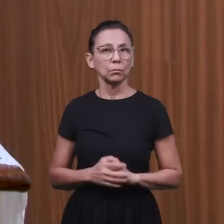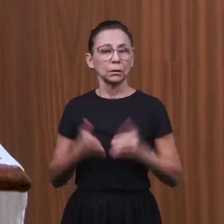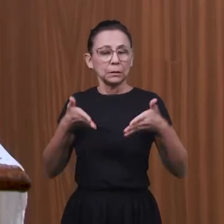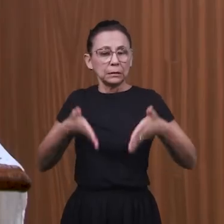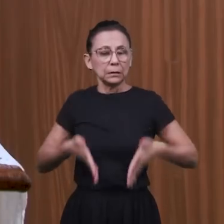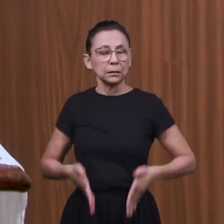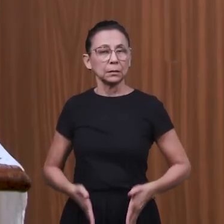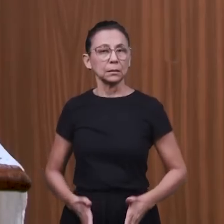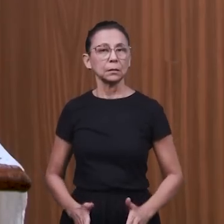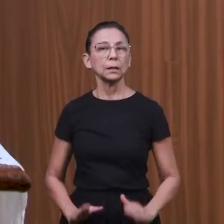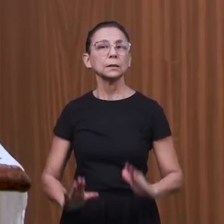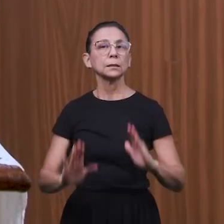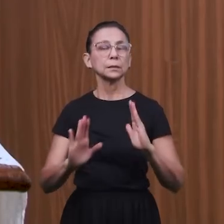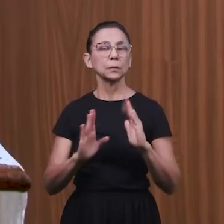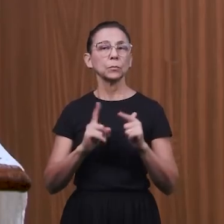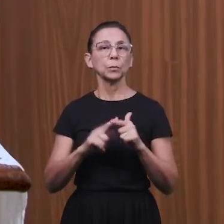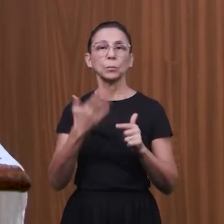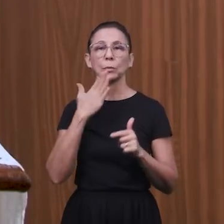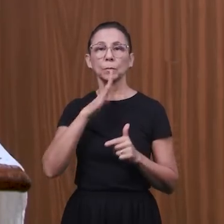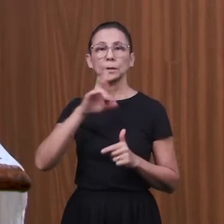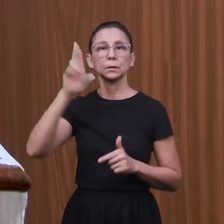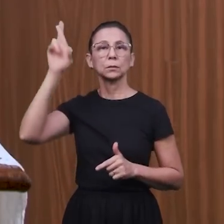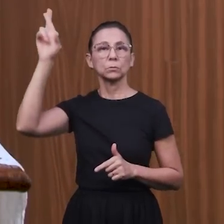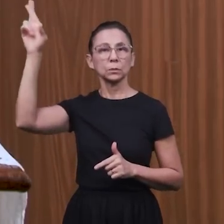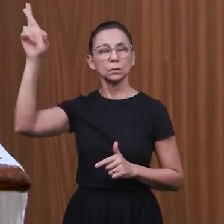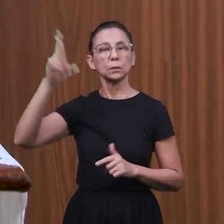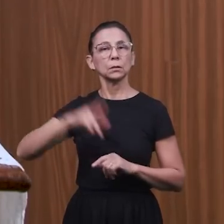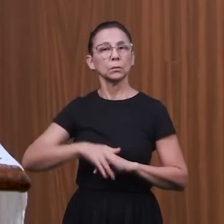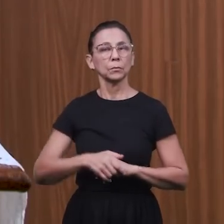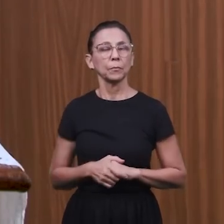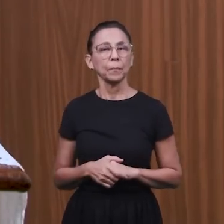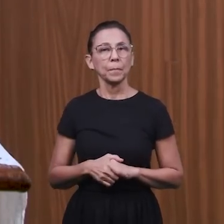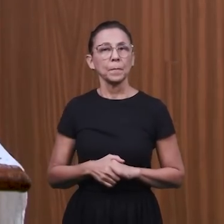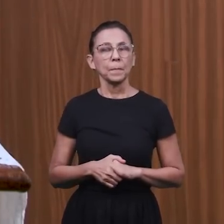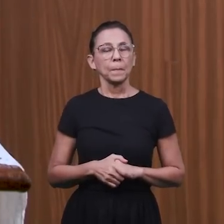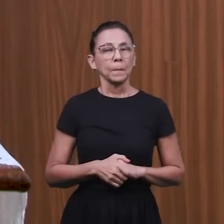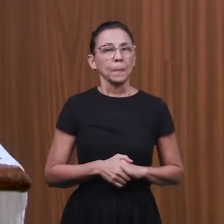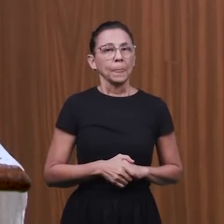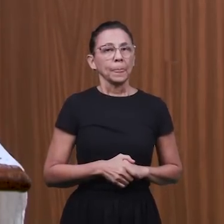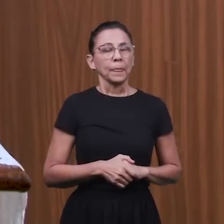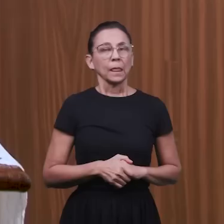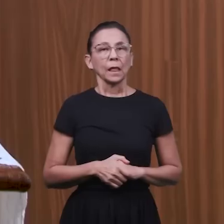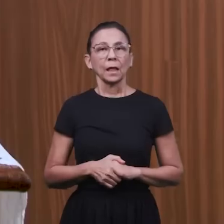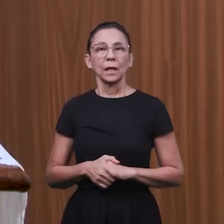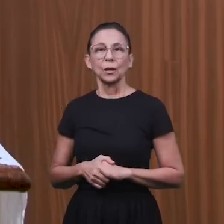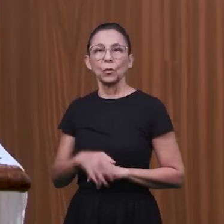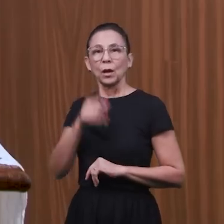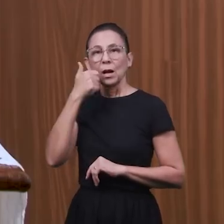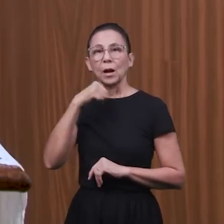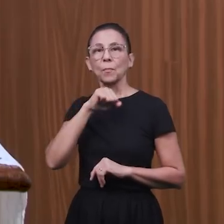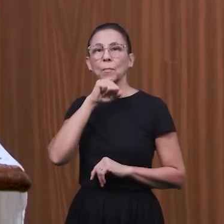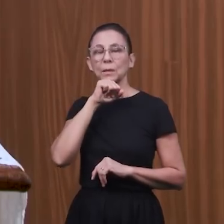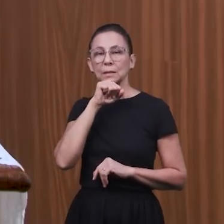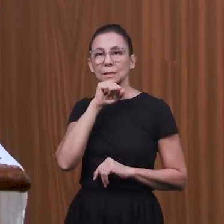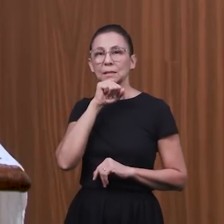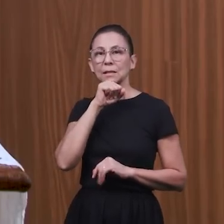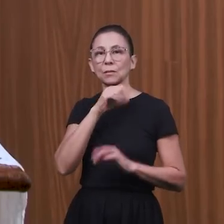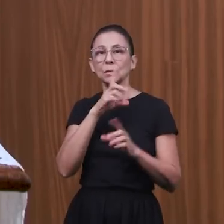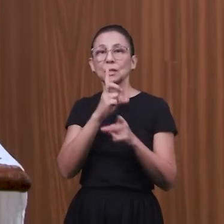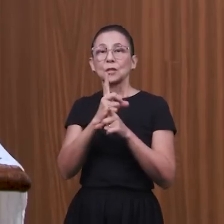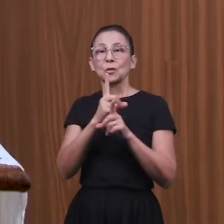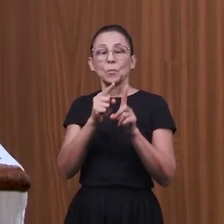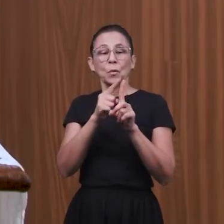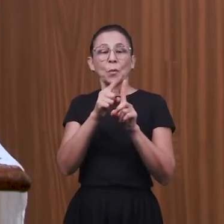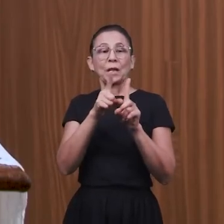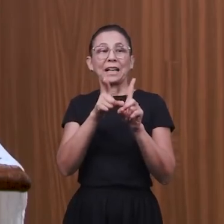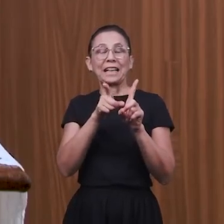E quando a mãe de Sansão anuncia ao marido, a Manoá, que ela estava grávida, e ela contou que um homem da